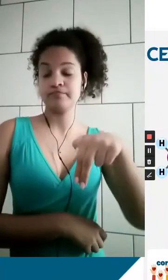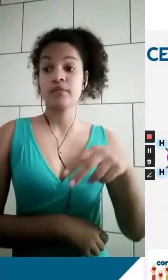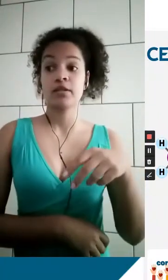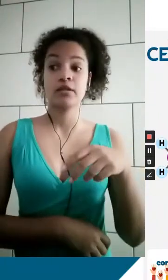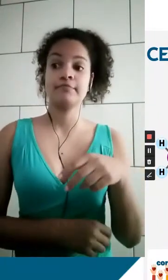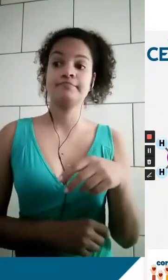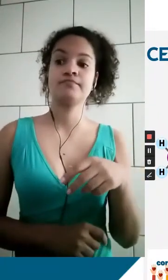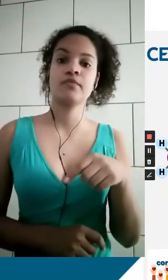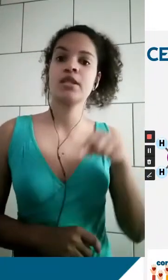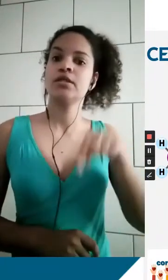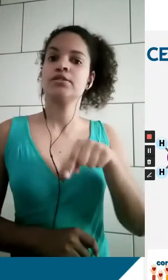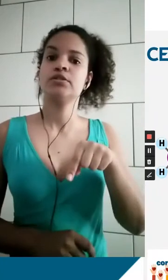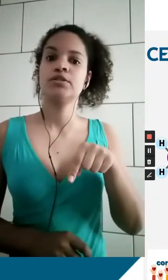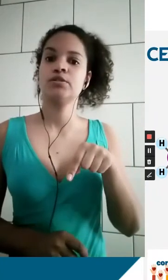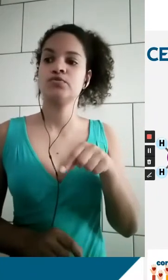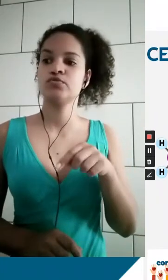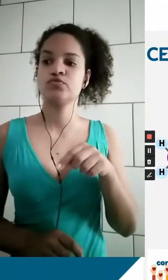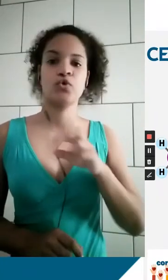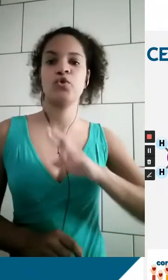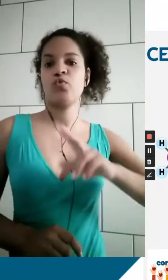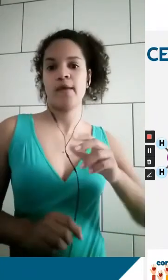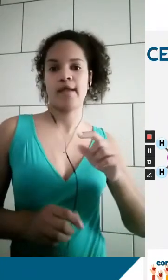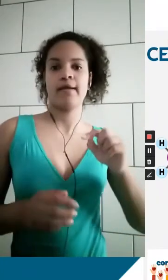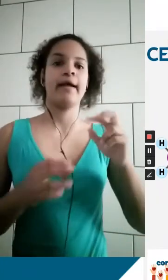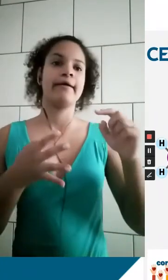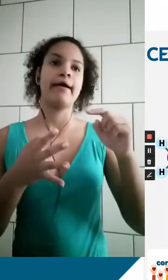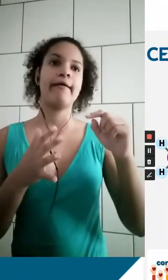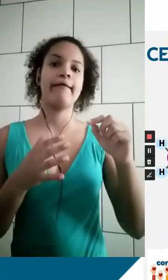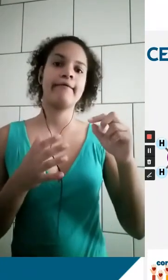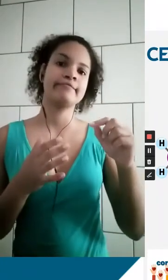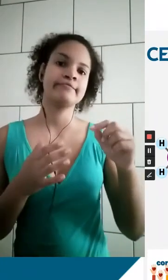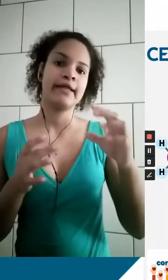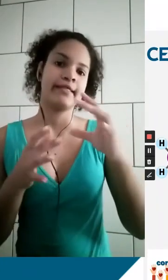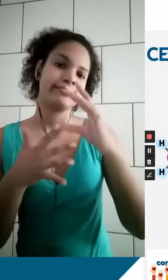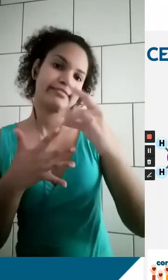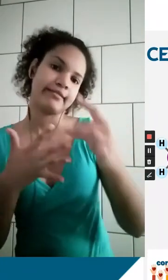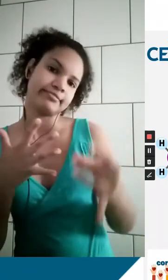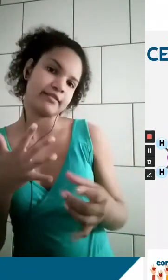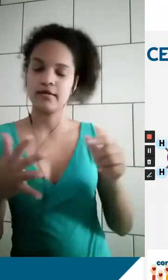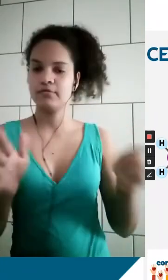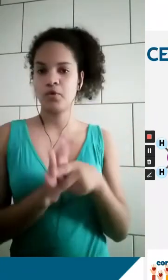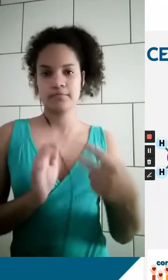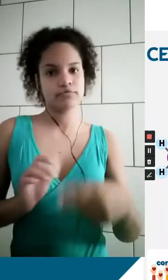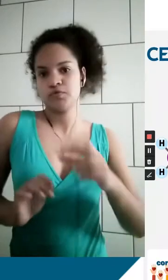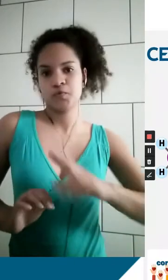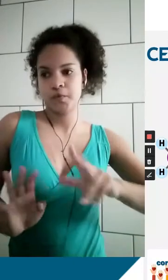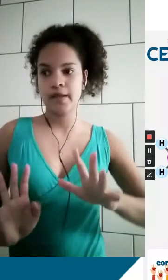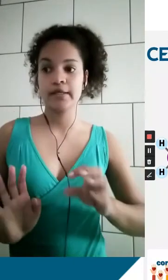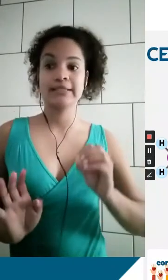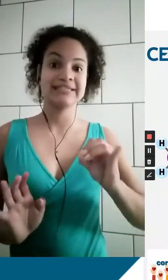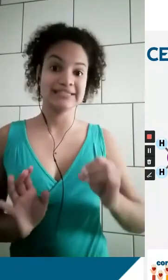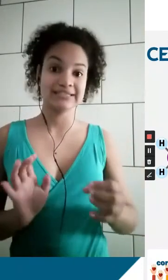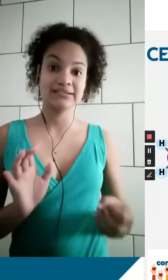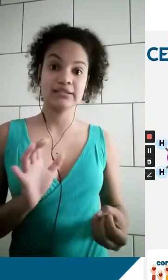Como acontece isso, não é o detalhe deste vídeo. Né? Se perde água, se entra água. Em